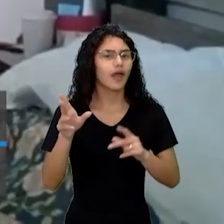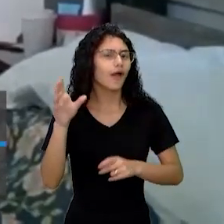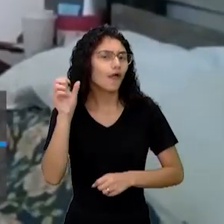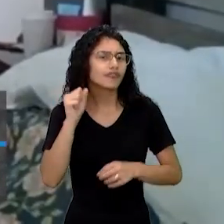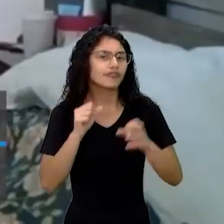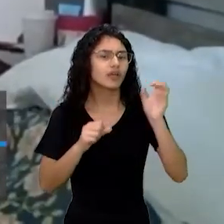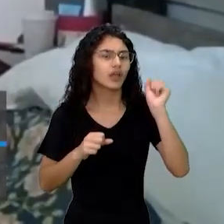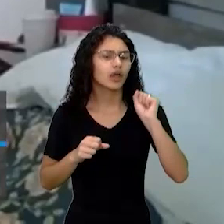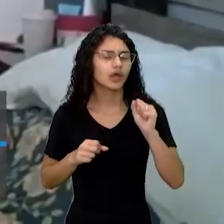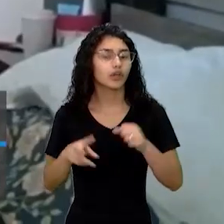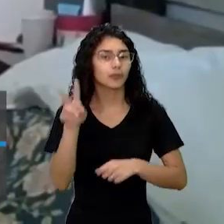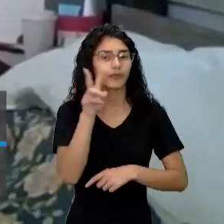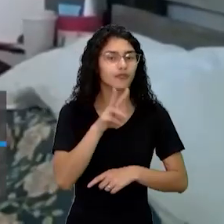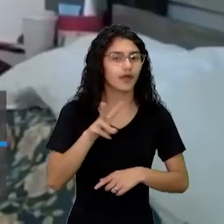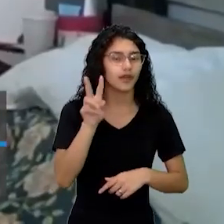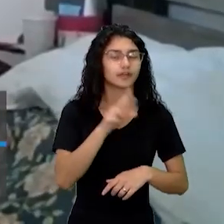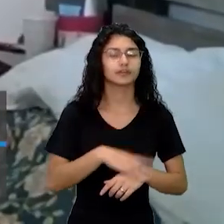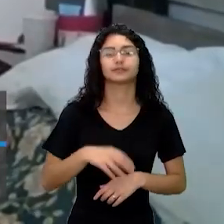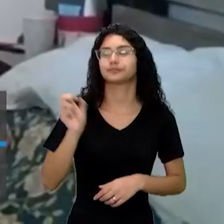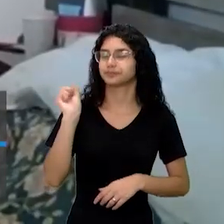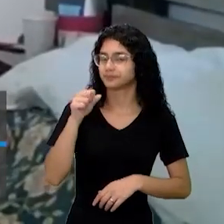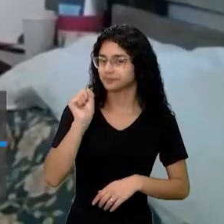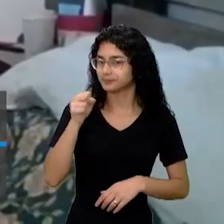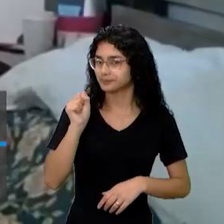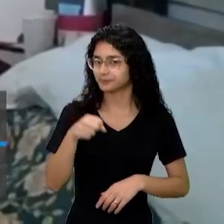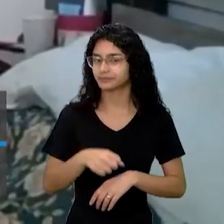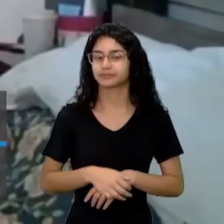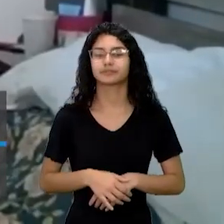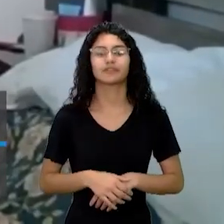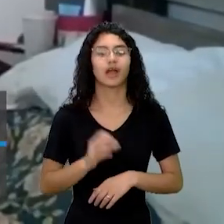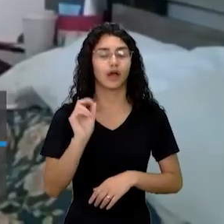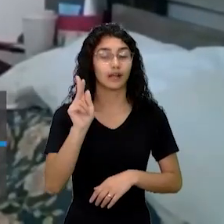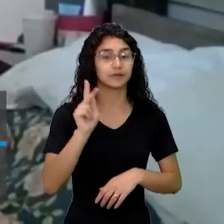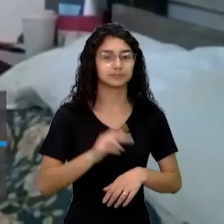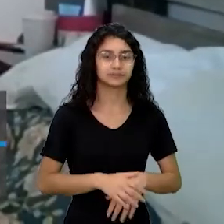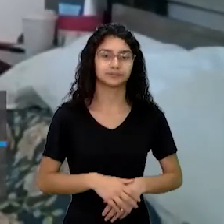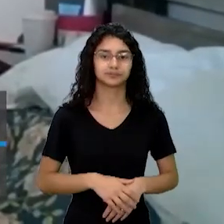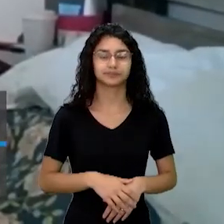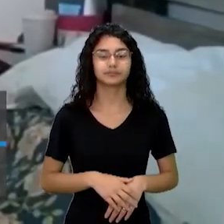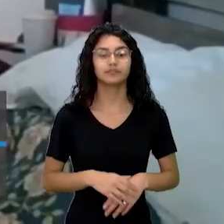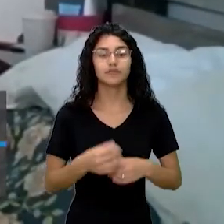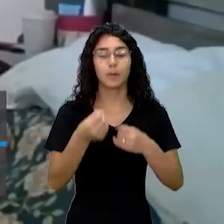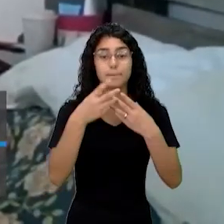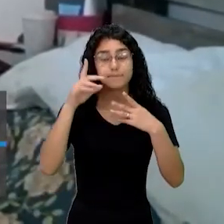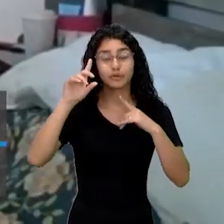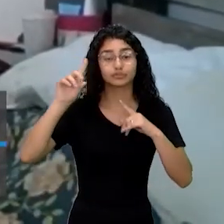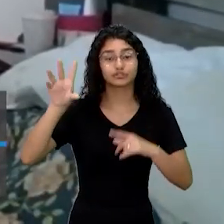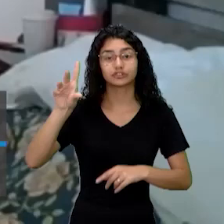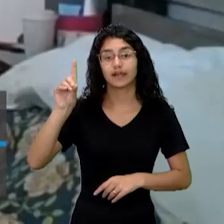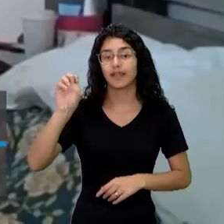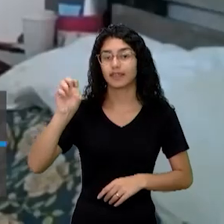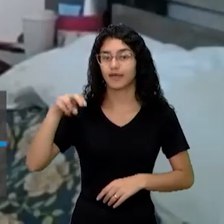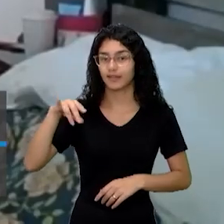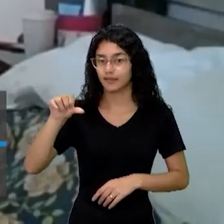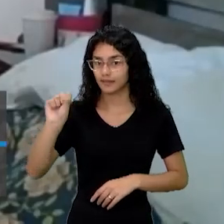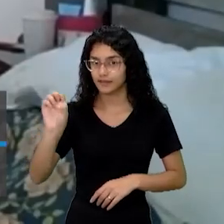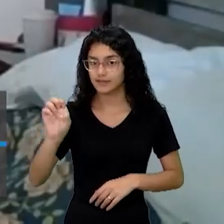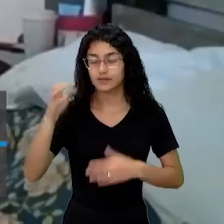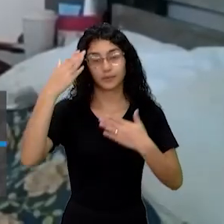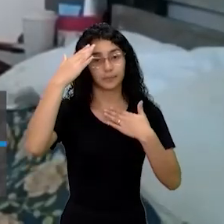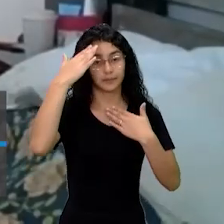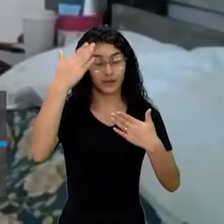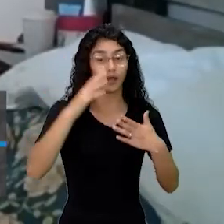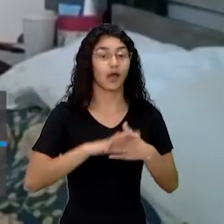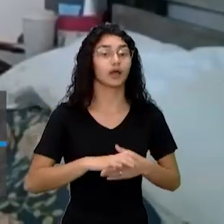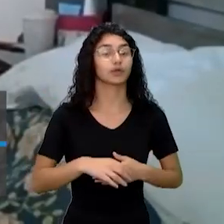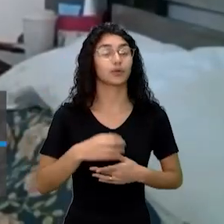ouvindo? Sim, Robson, estamos te ouvindo. Ok. Então, bom dia, Denise, obrigado.